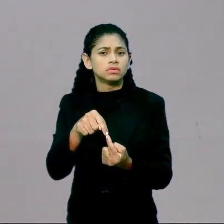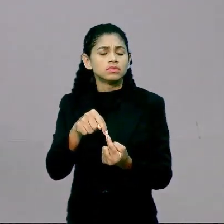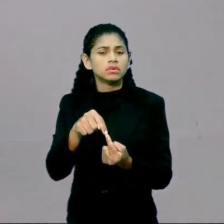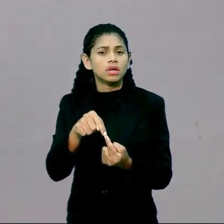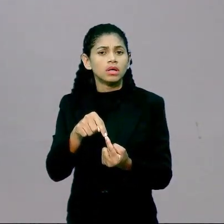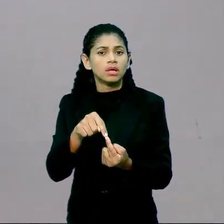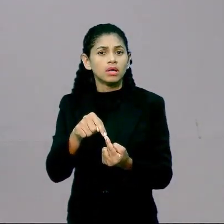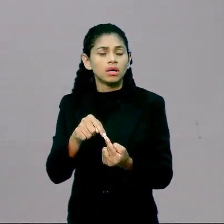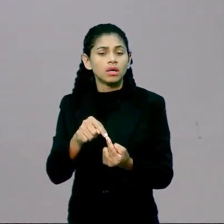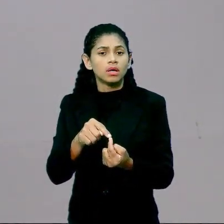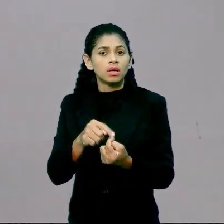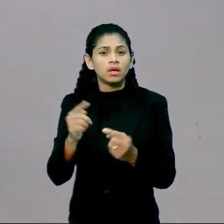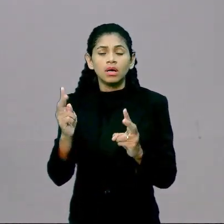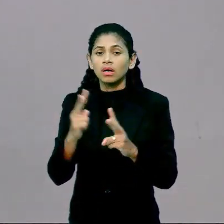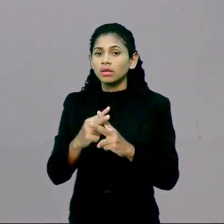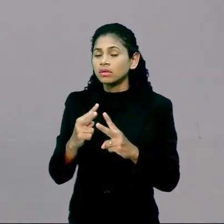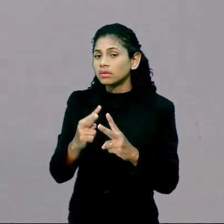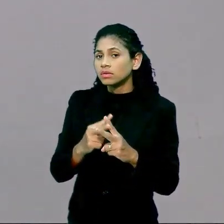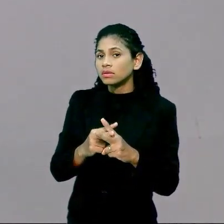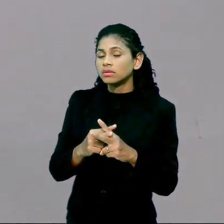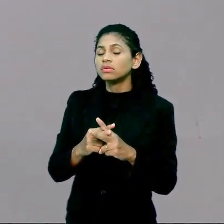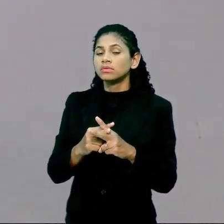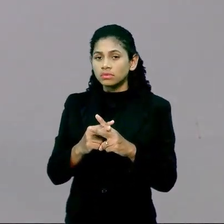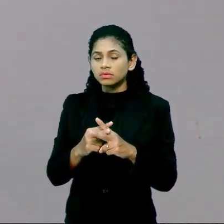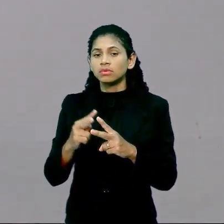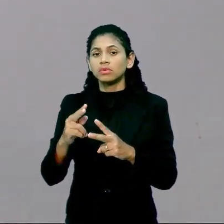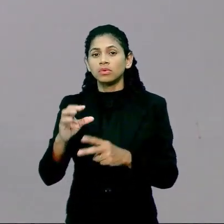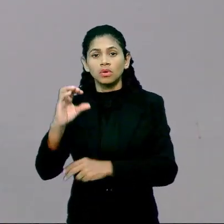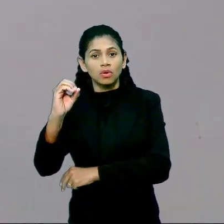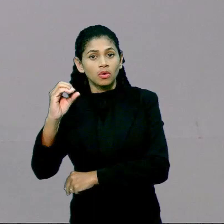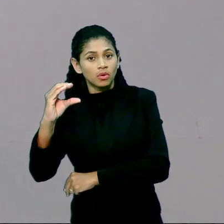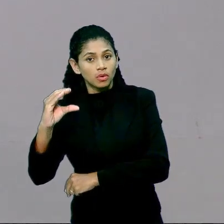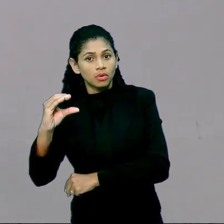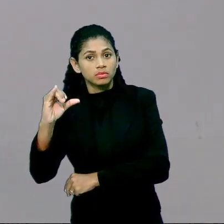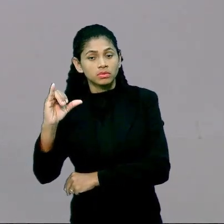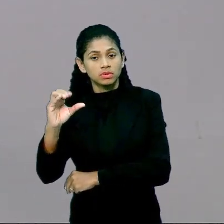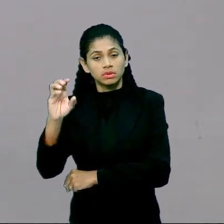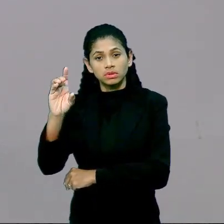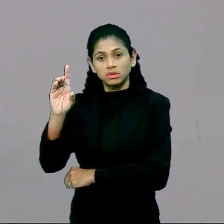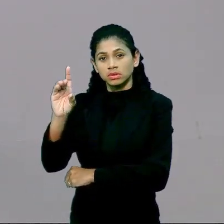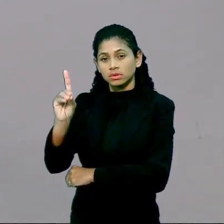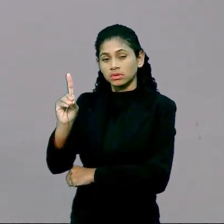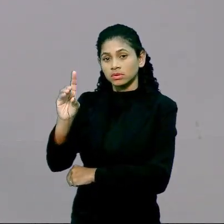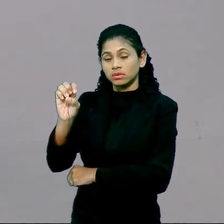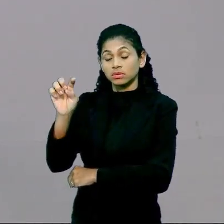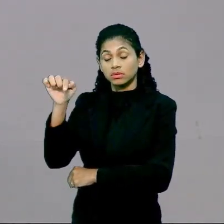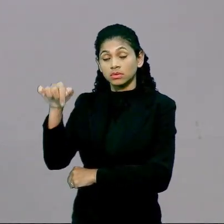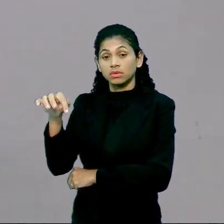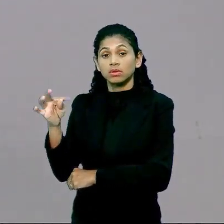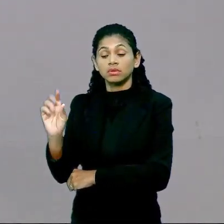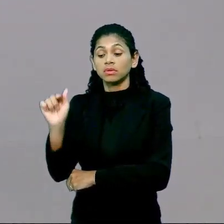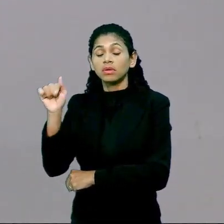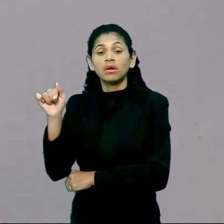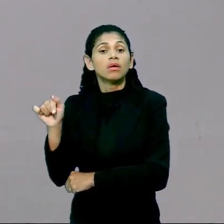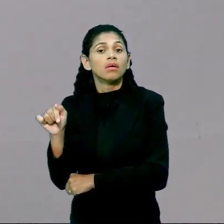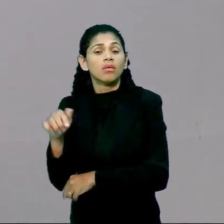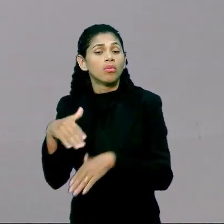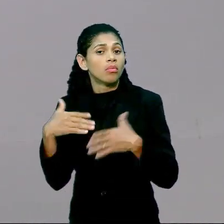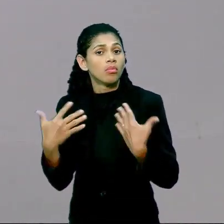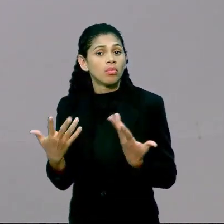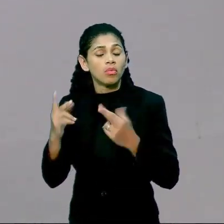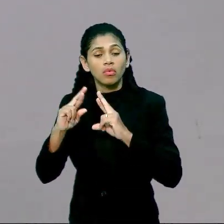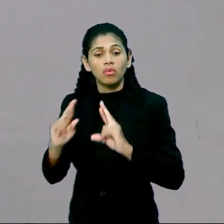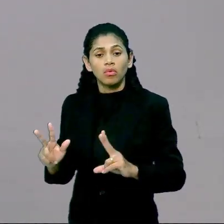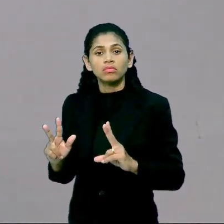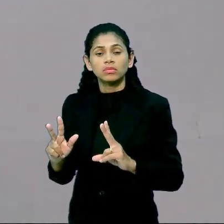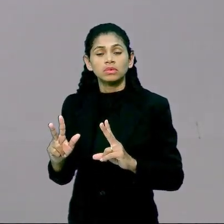capoeira, não já? Por quê? Porque a gente já analisou o aspecto da construção nacional. A gente já sabe que as nossas raízes têm parte da